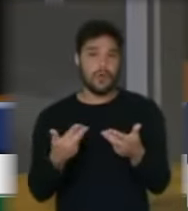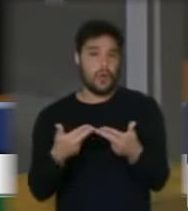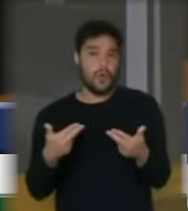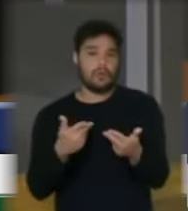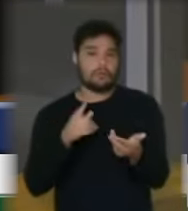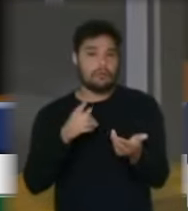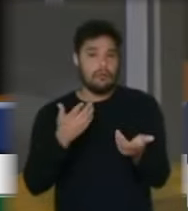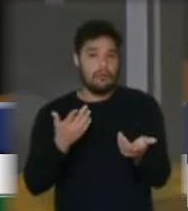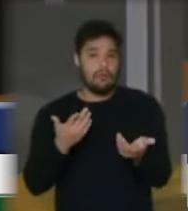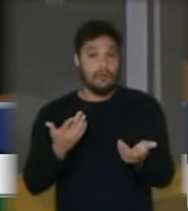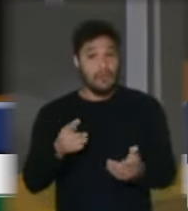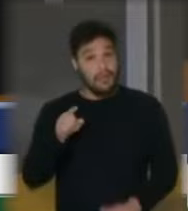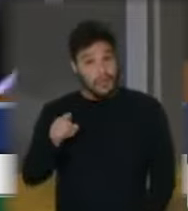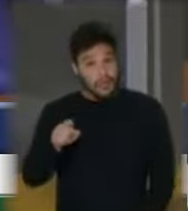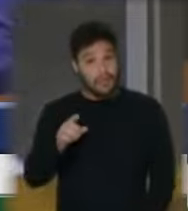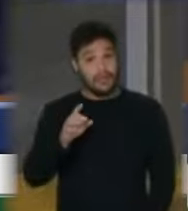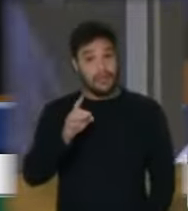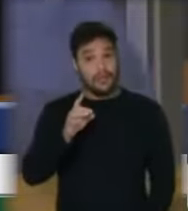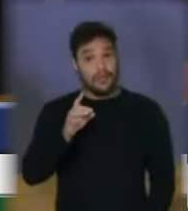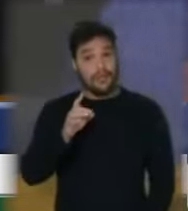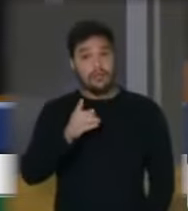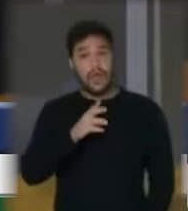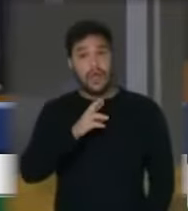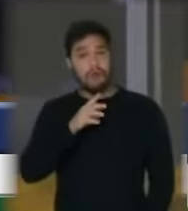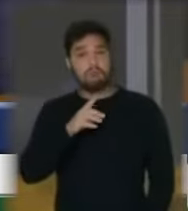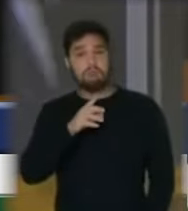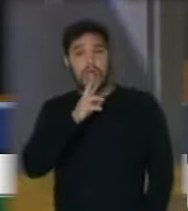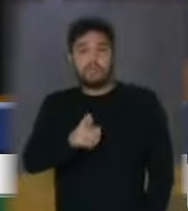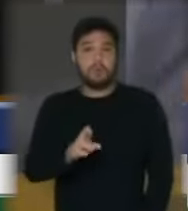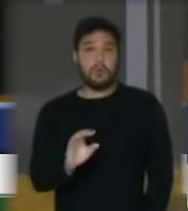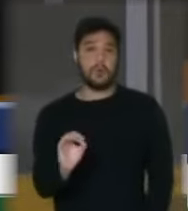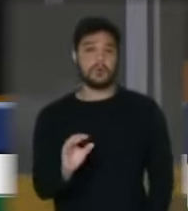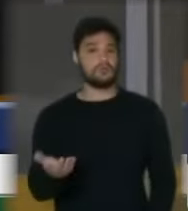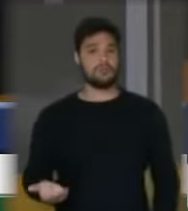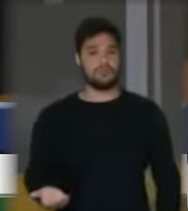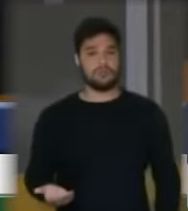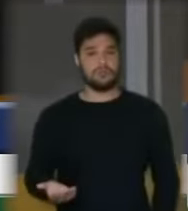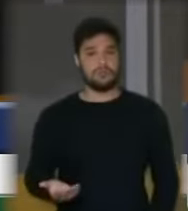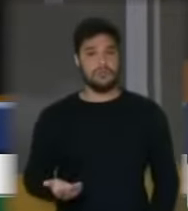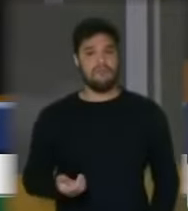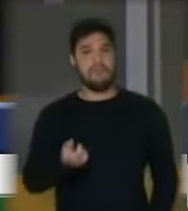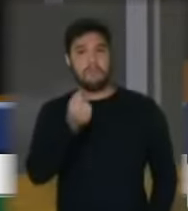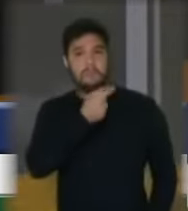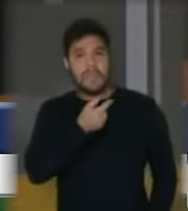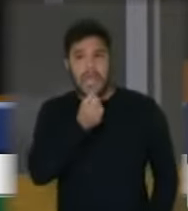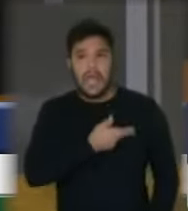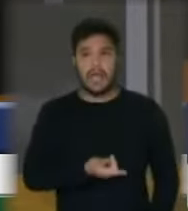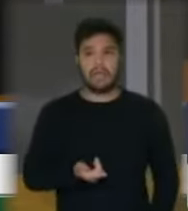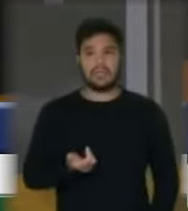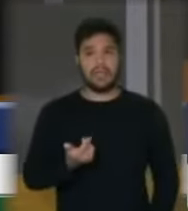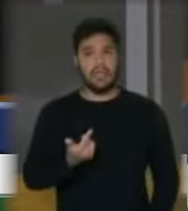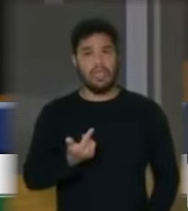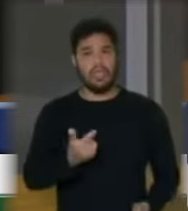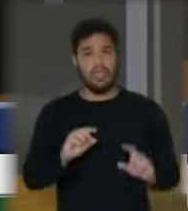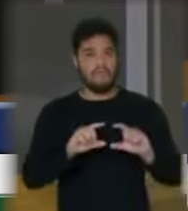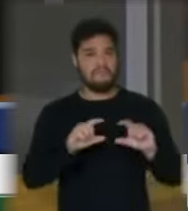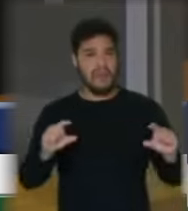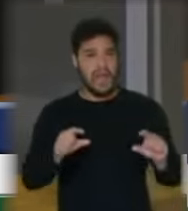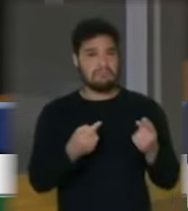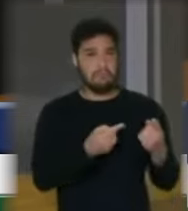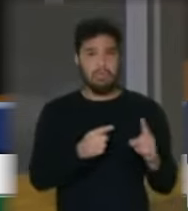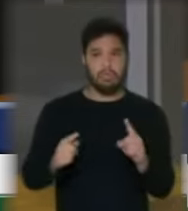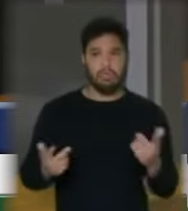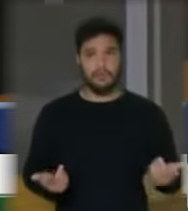às perguntas, que a todo momento faz piadinhas, anedotas, e que